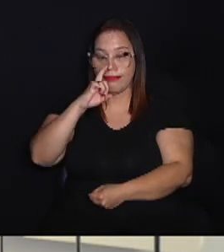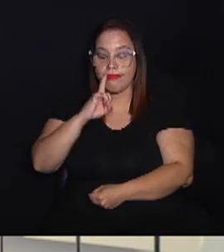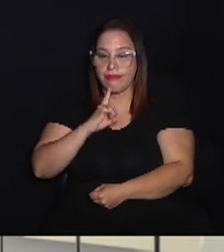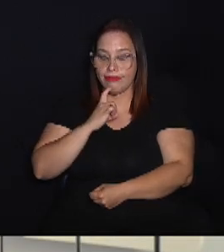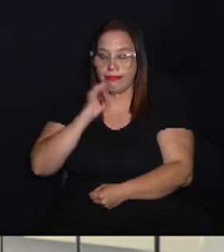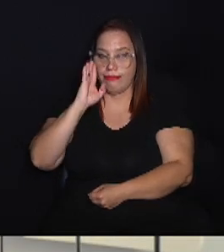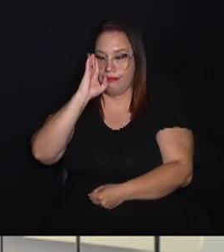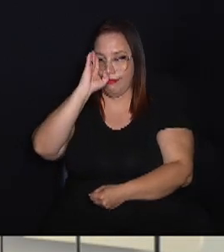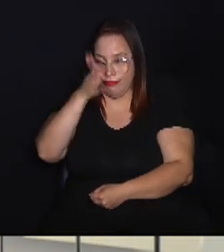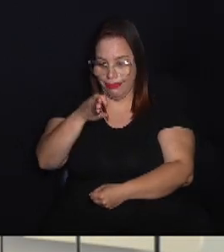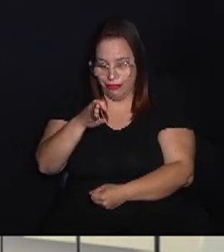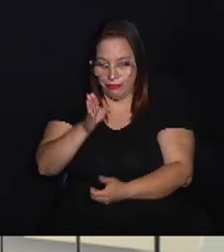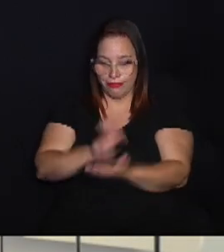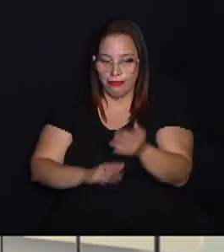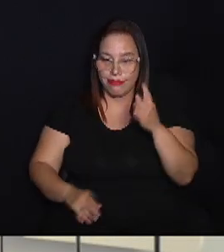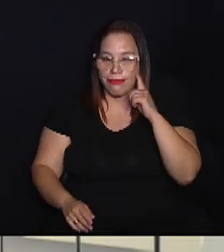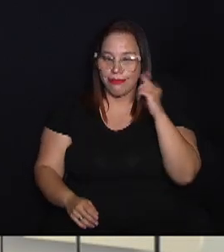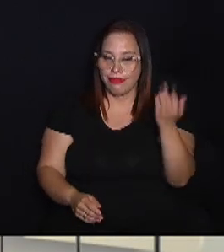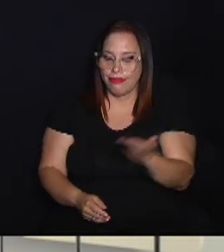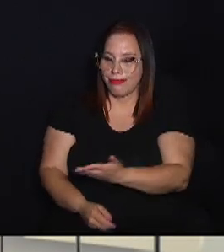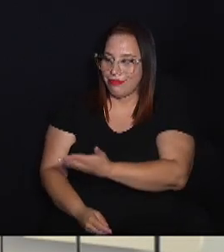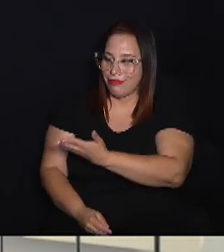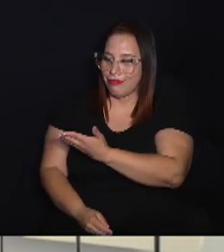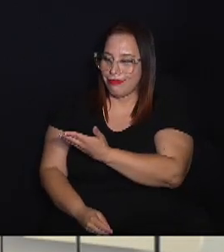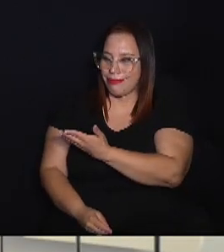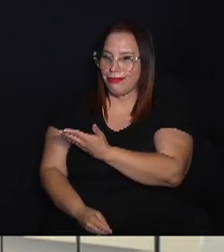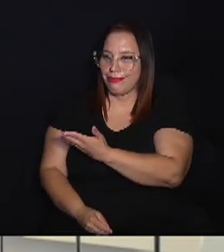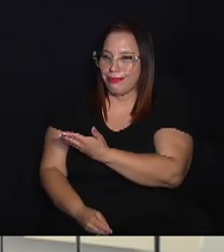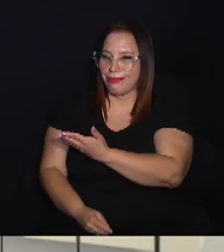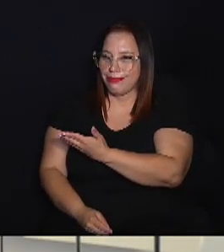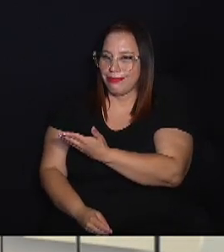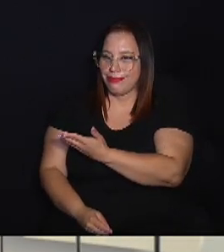Campinas e região, pode ir direto no